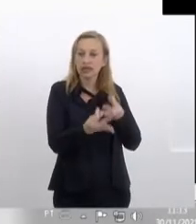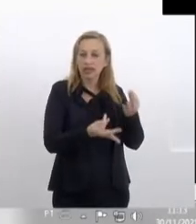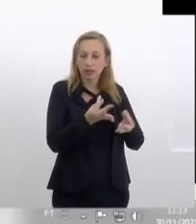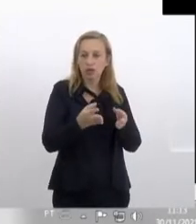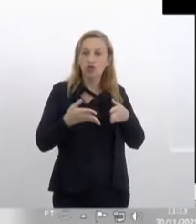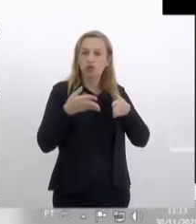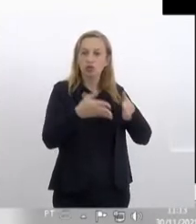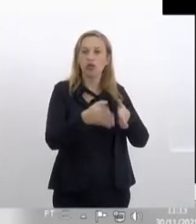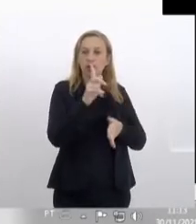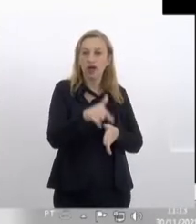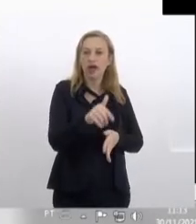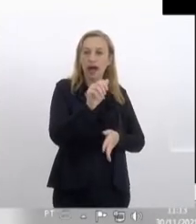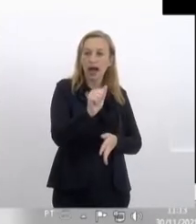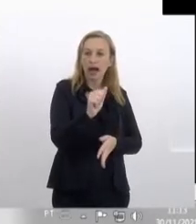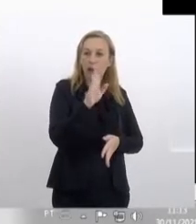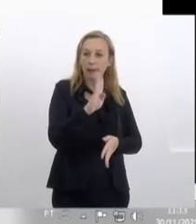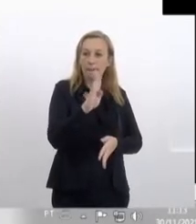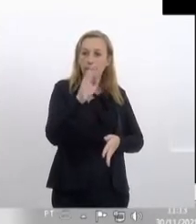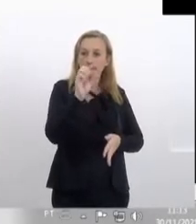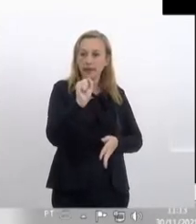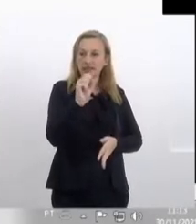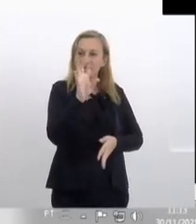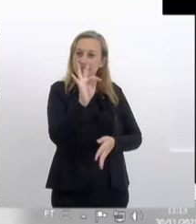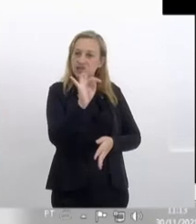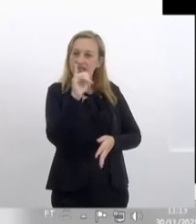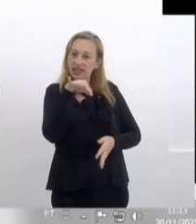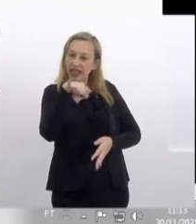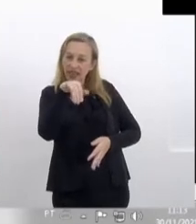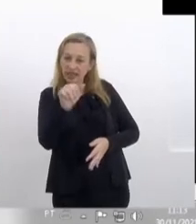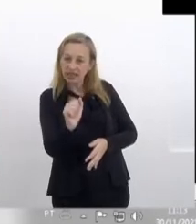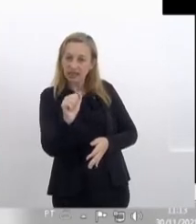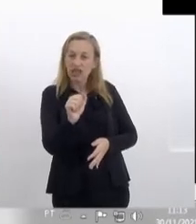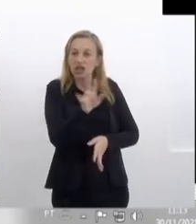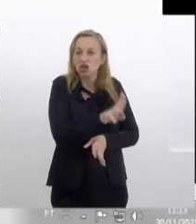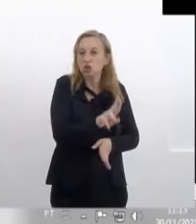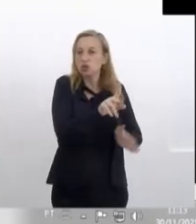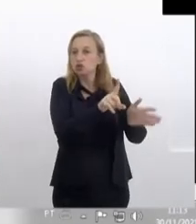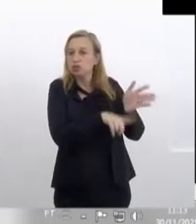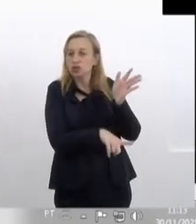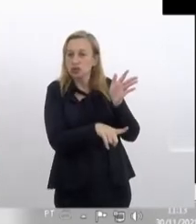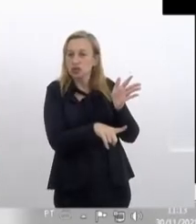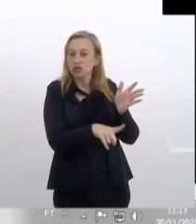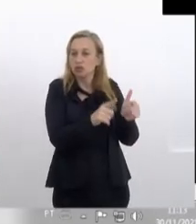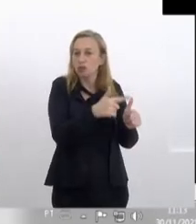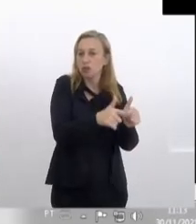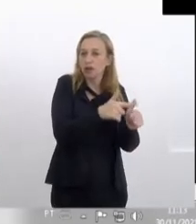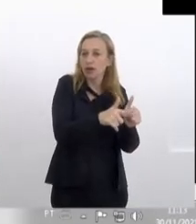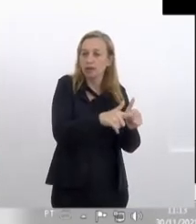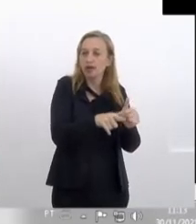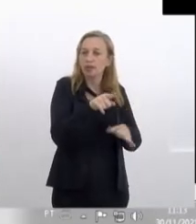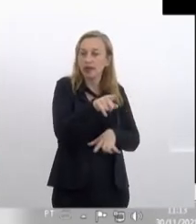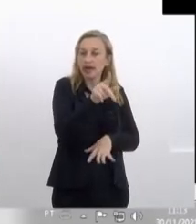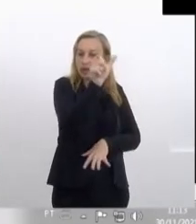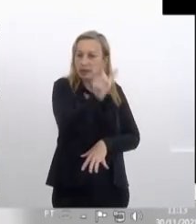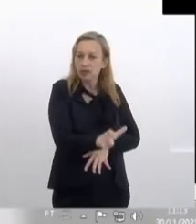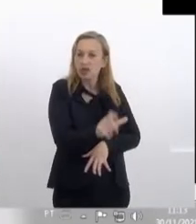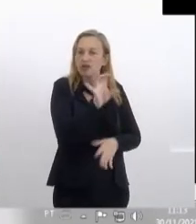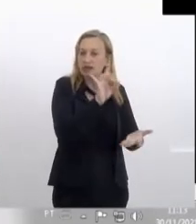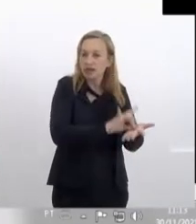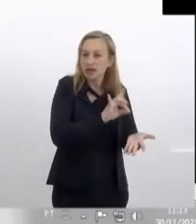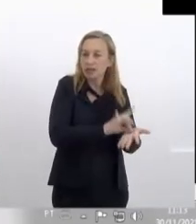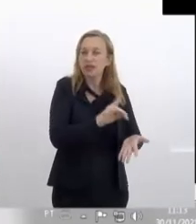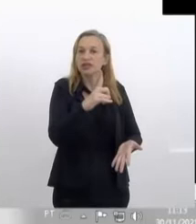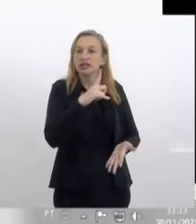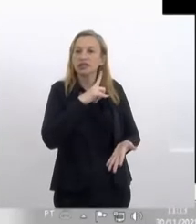é abstinência, né, mas isso não quer dizer que se utilize redução de danos para que aquela pessoa realmente